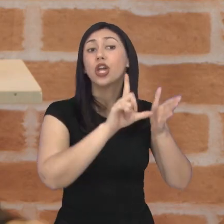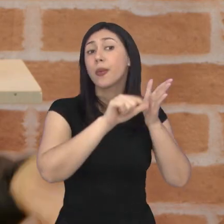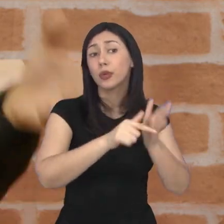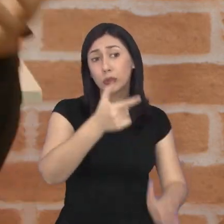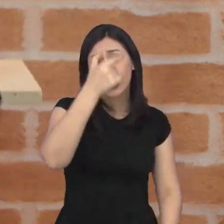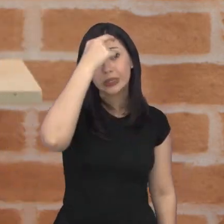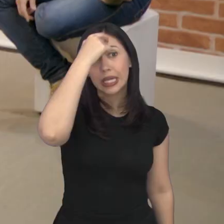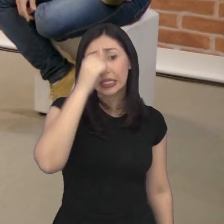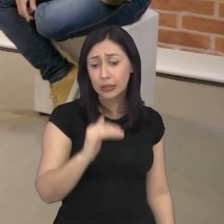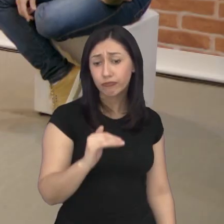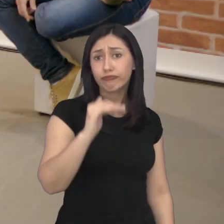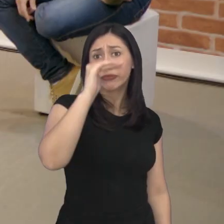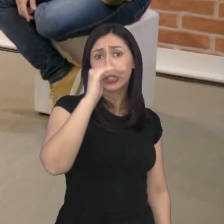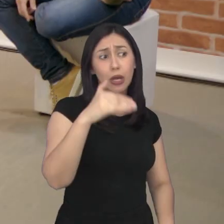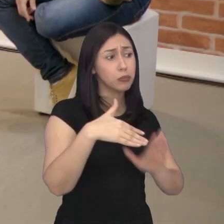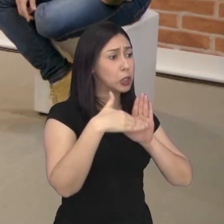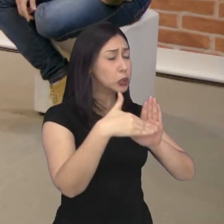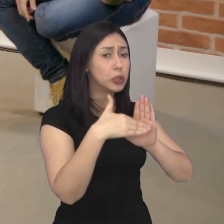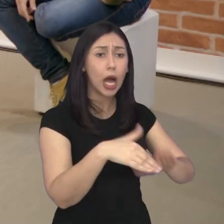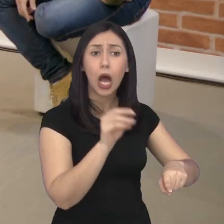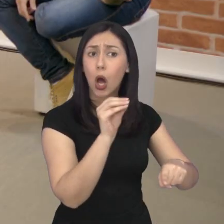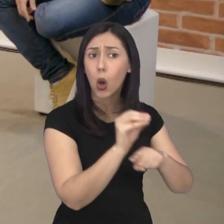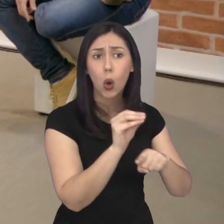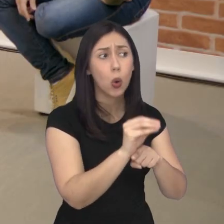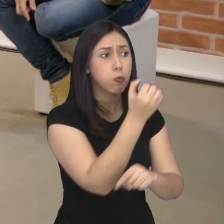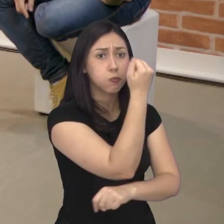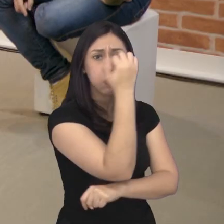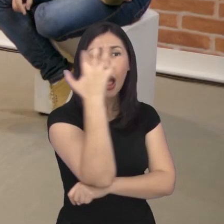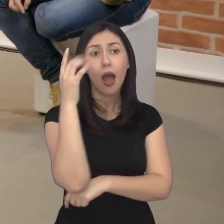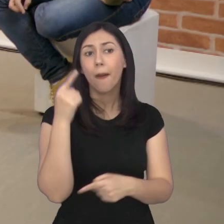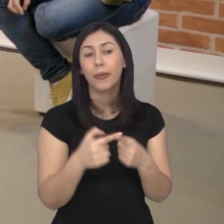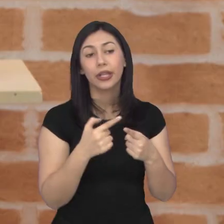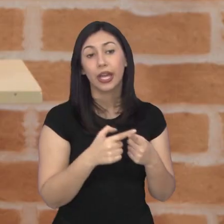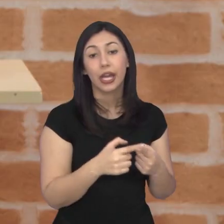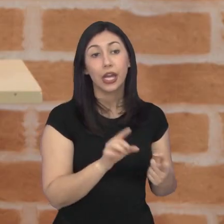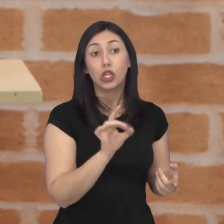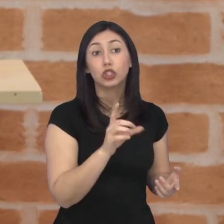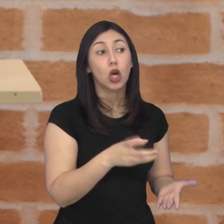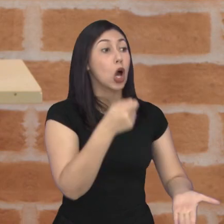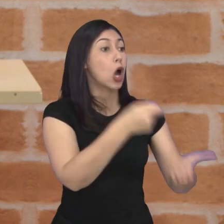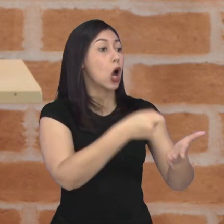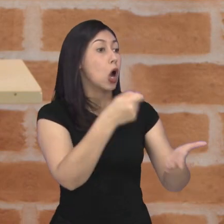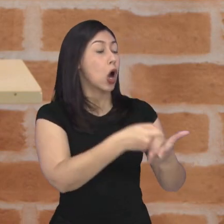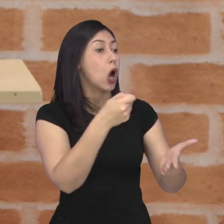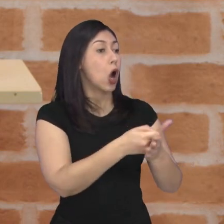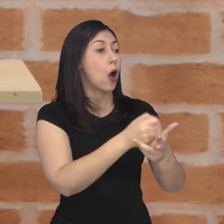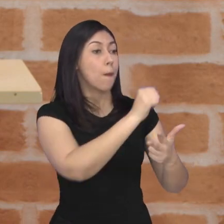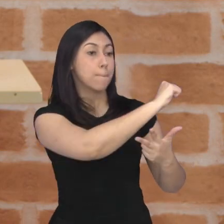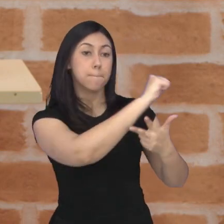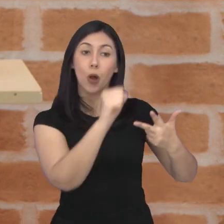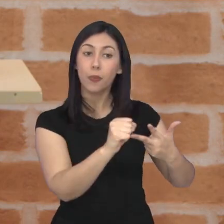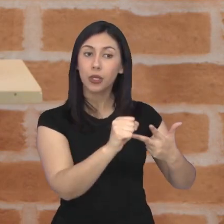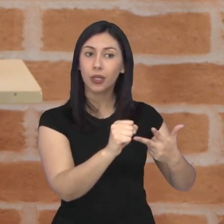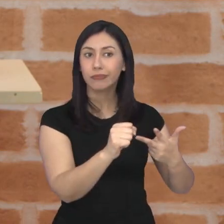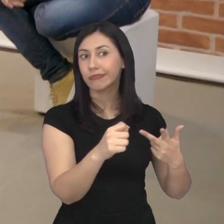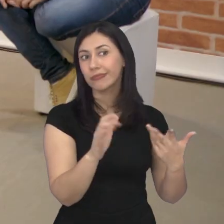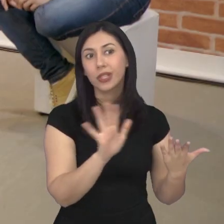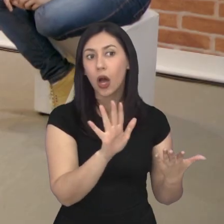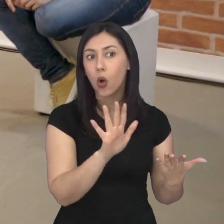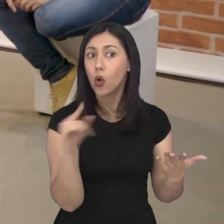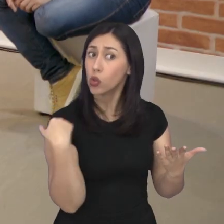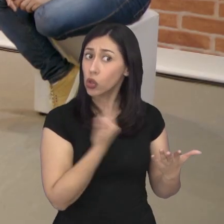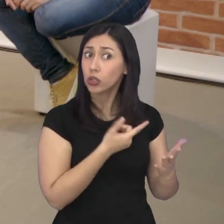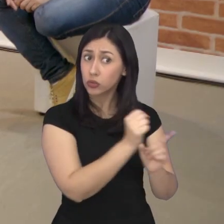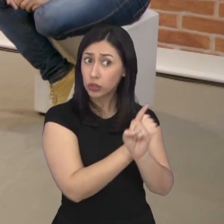Mais biodigestora, consciente. que vai ajudar ao sistema, né? Porque não basta só a gente cobrar do público a iniciativa, a